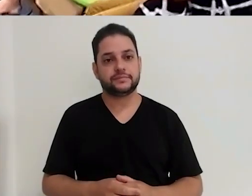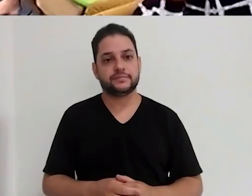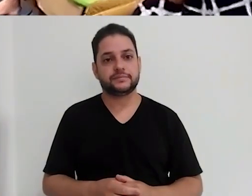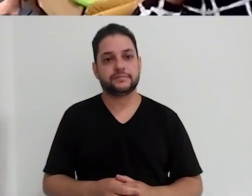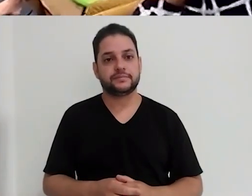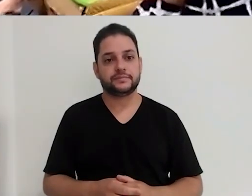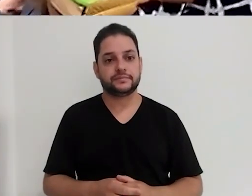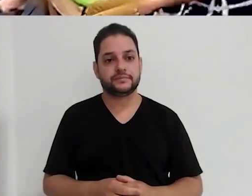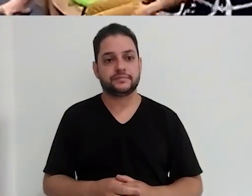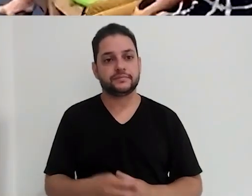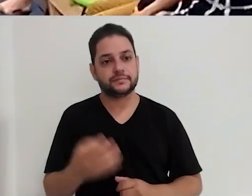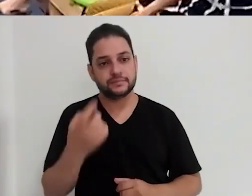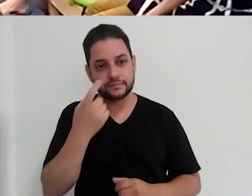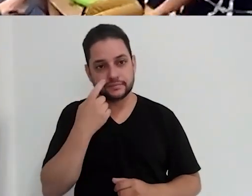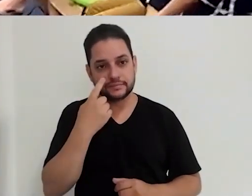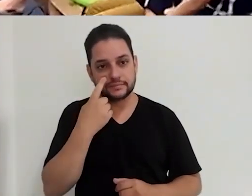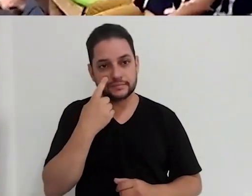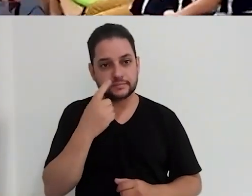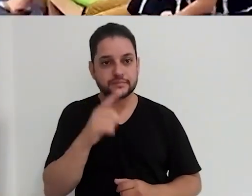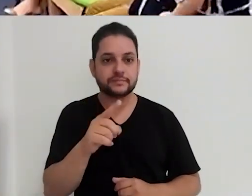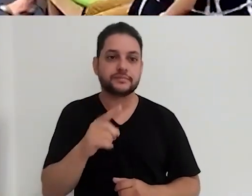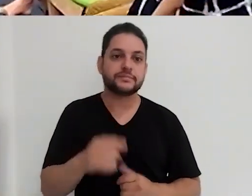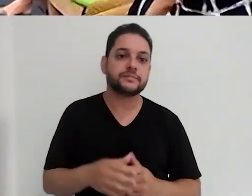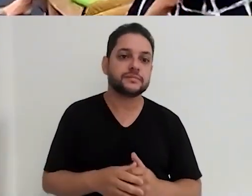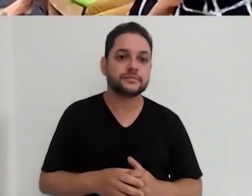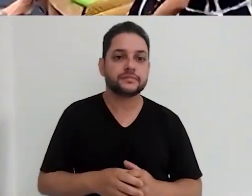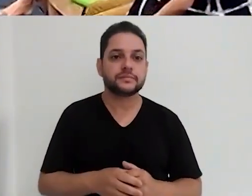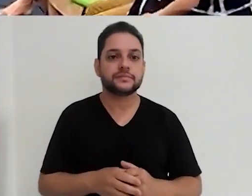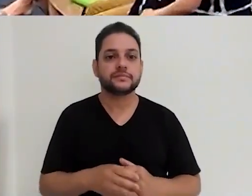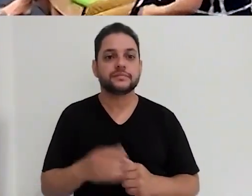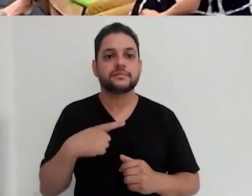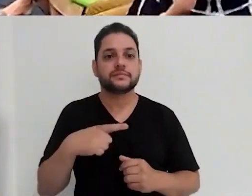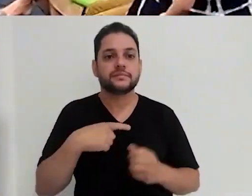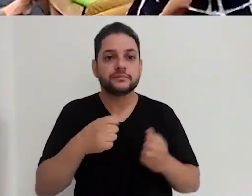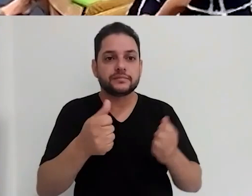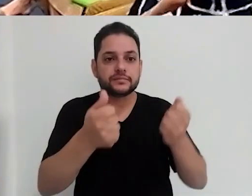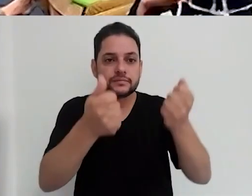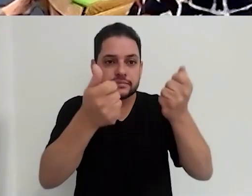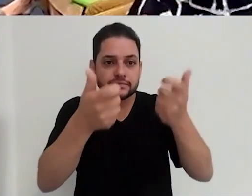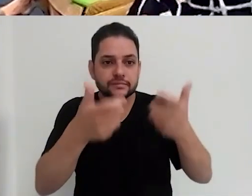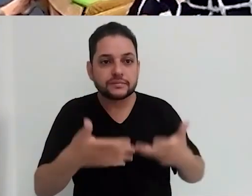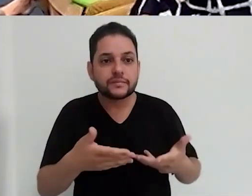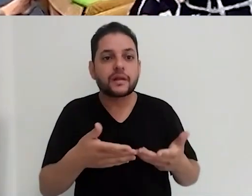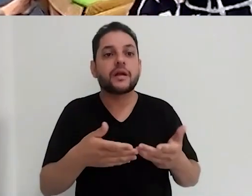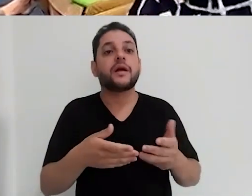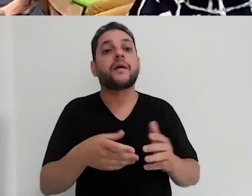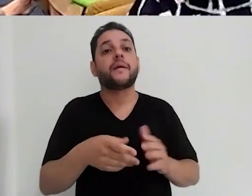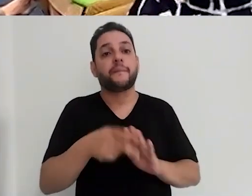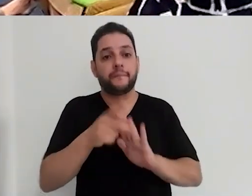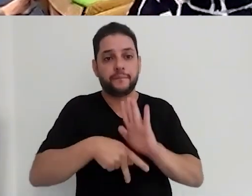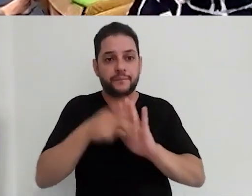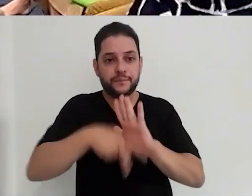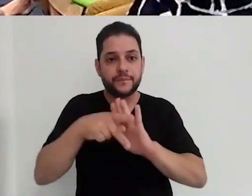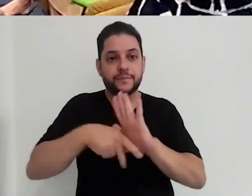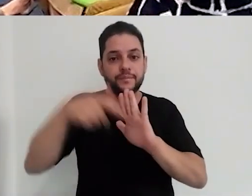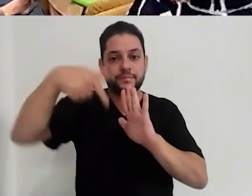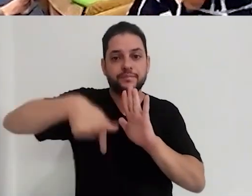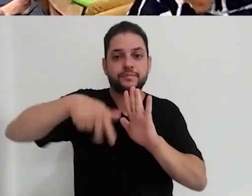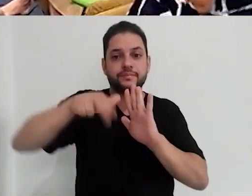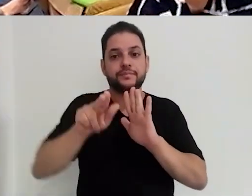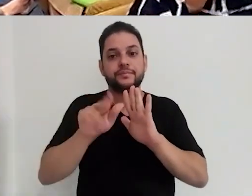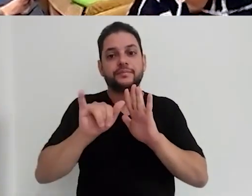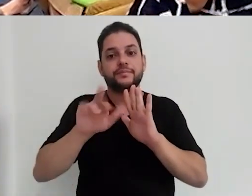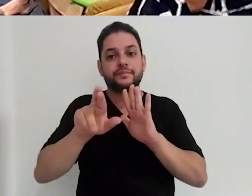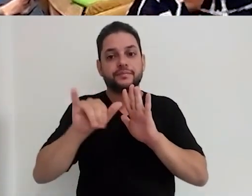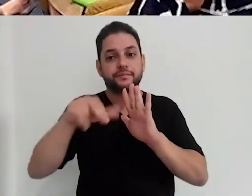Eu queria só aproveitar para a gente não sair daqui sem ouvir você falar um pouco mais sobre o projeto Querino, porque eu também compartilho da nossa colega do Zoom, que foi